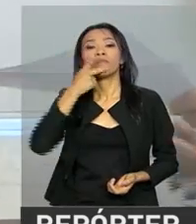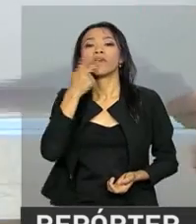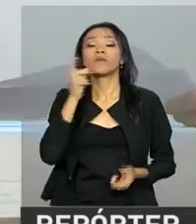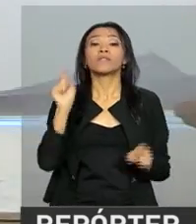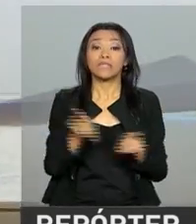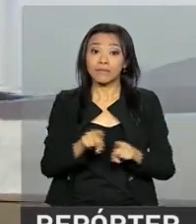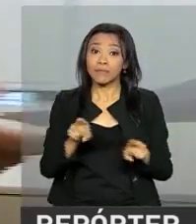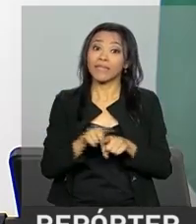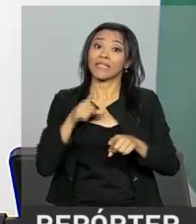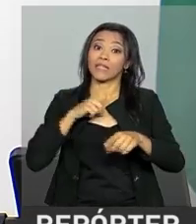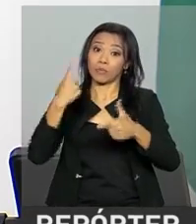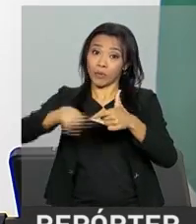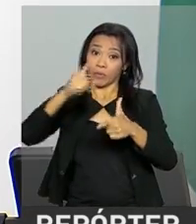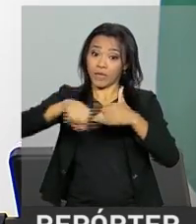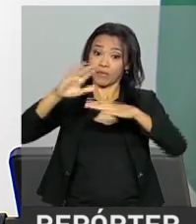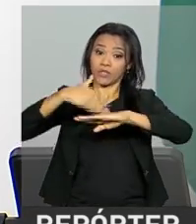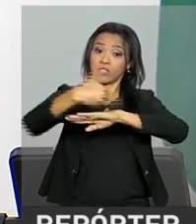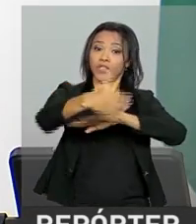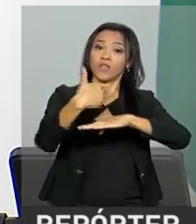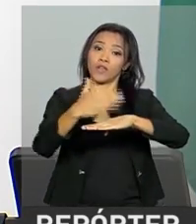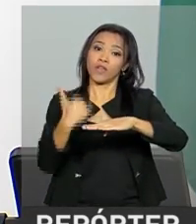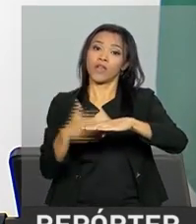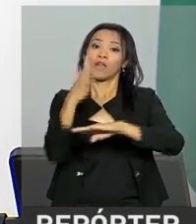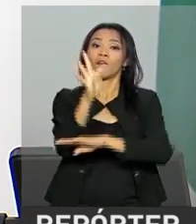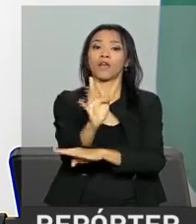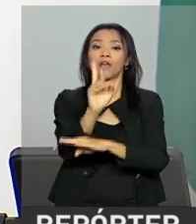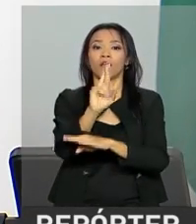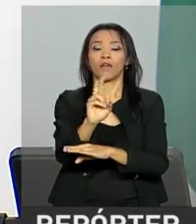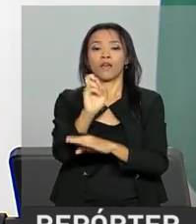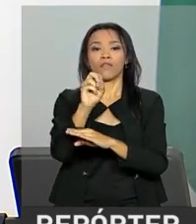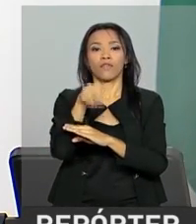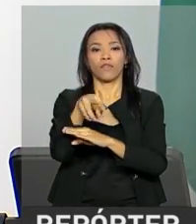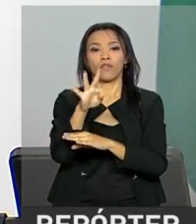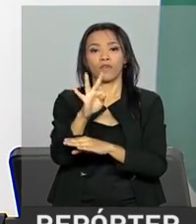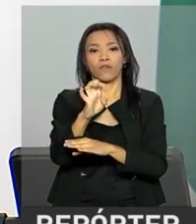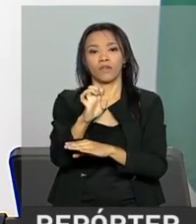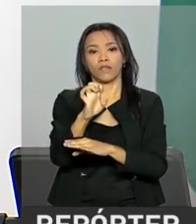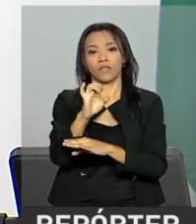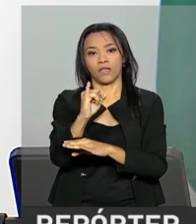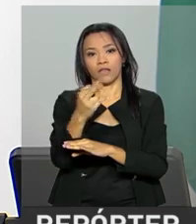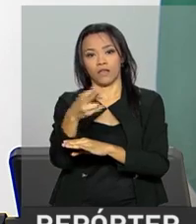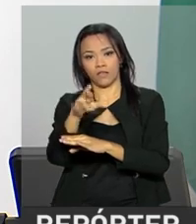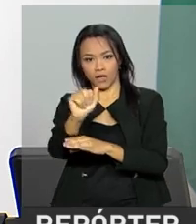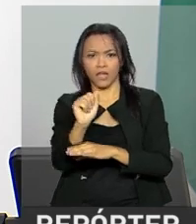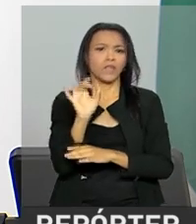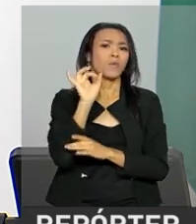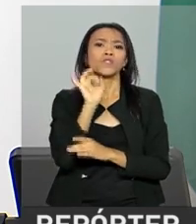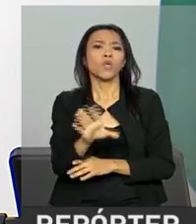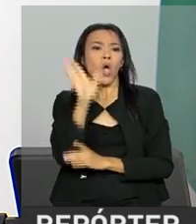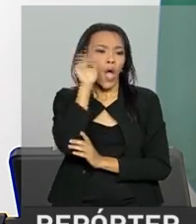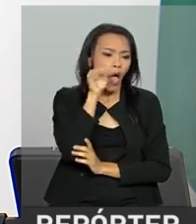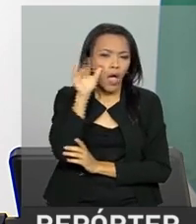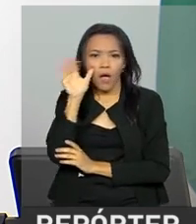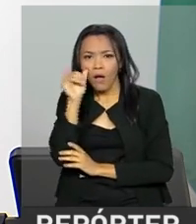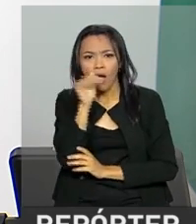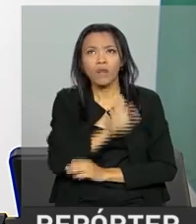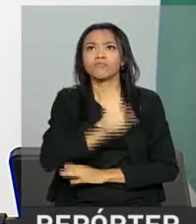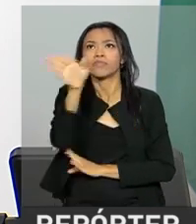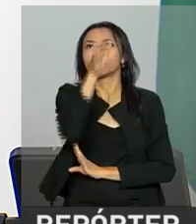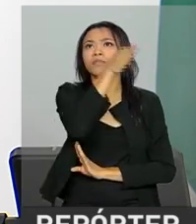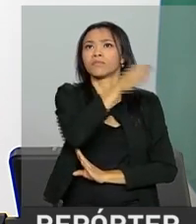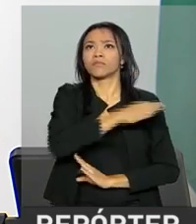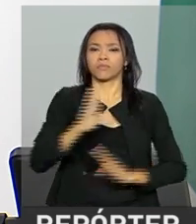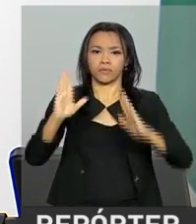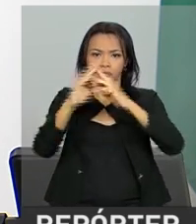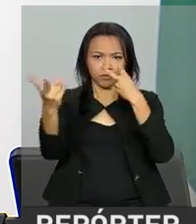pelas fronteiras. Não será apenas a inspeção periódica nos presídios que irá solucionar o problema. Há outras tantas